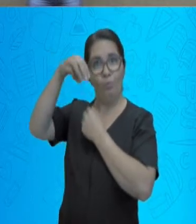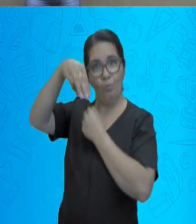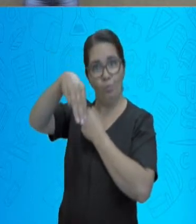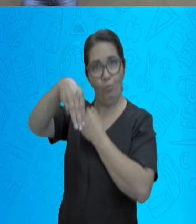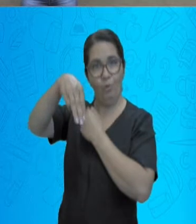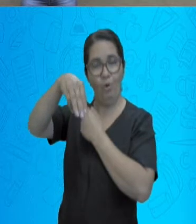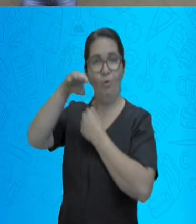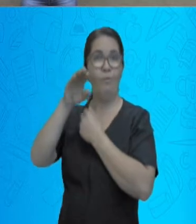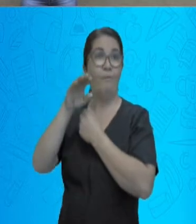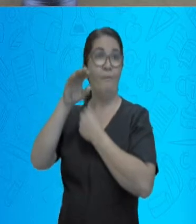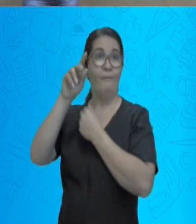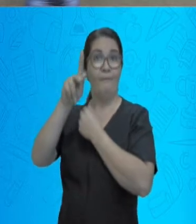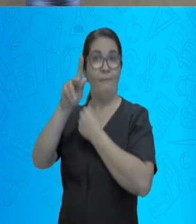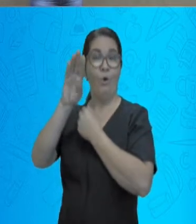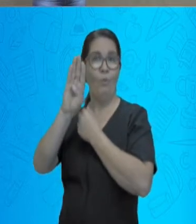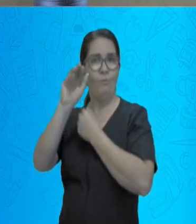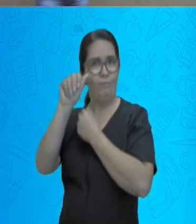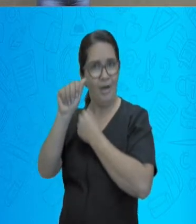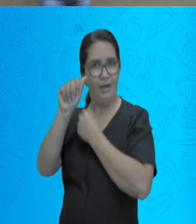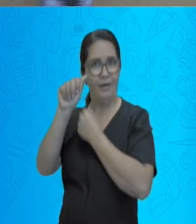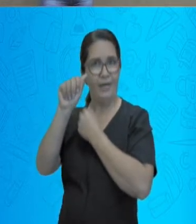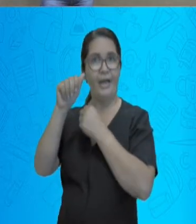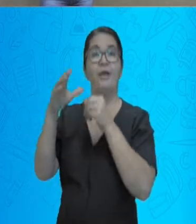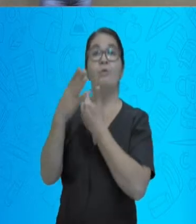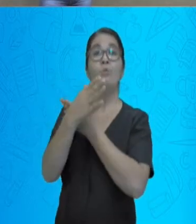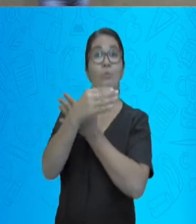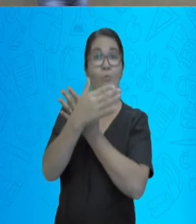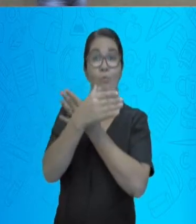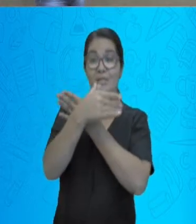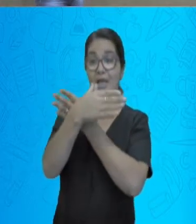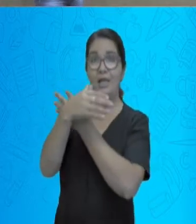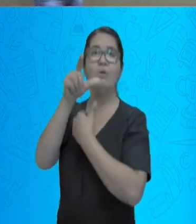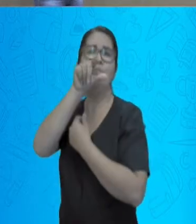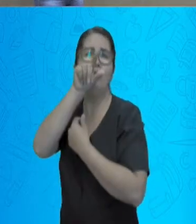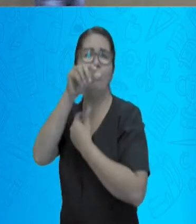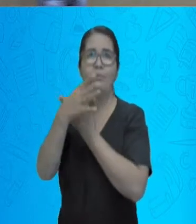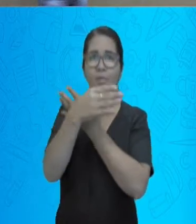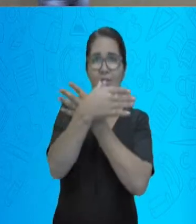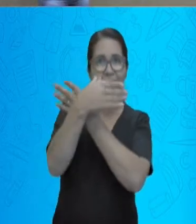Uma bomba. Se a gente colocar o B.